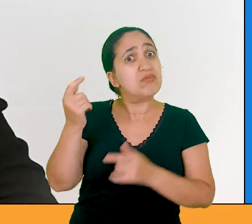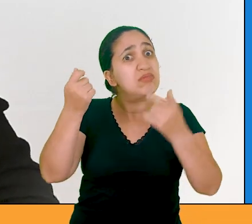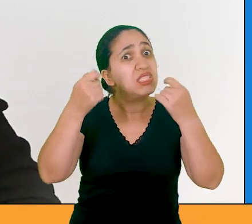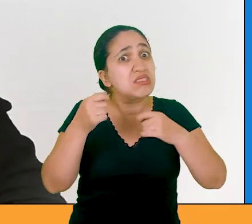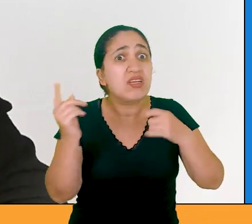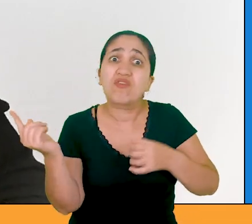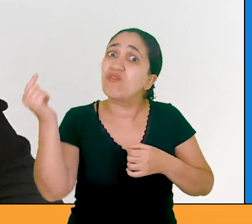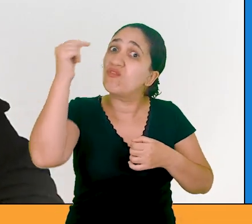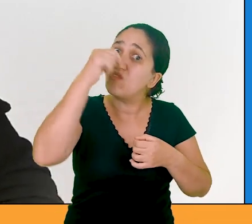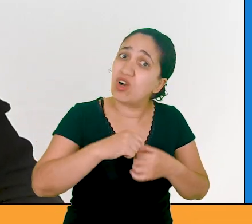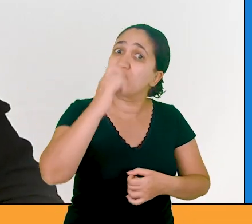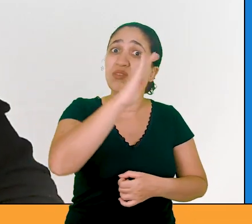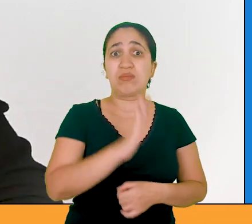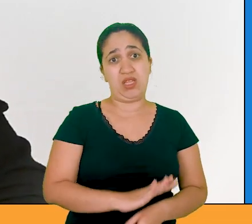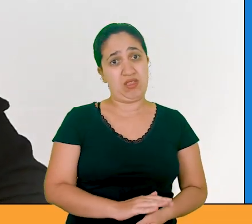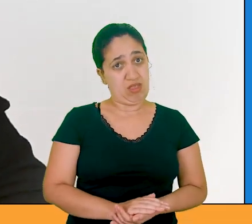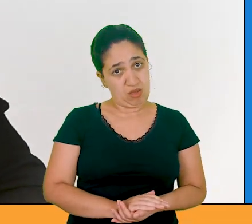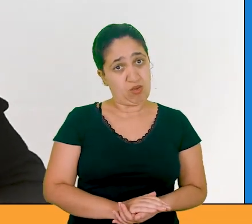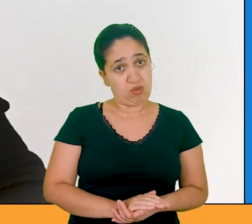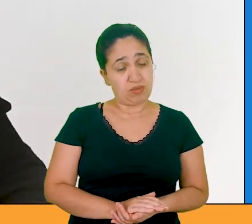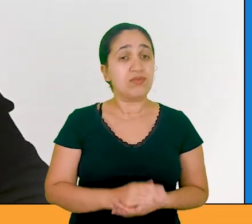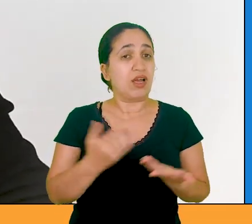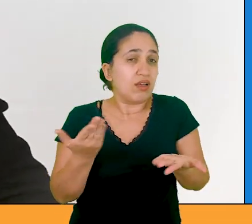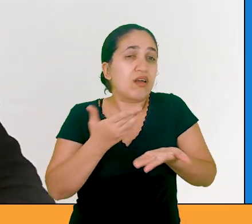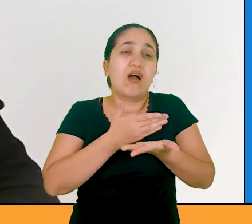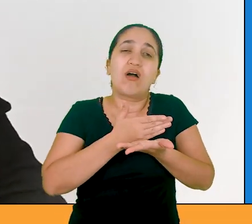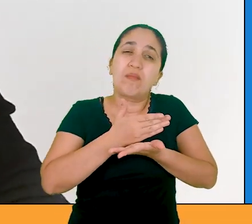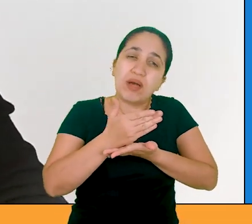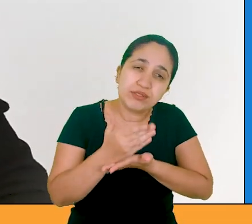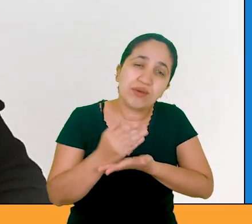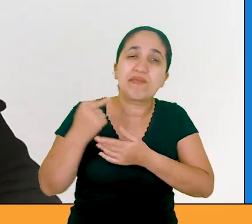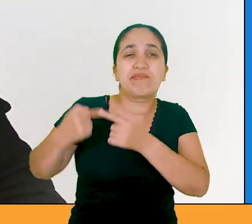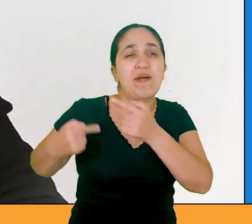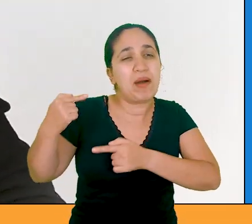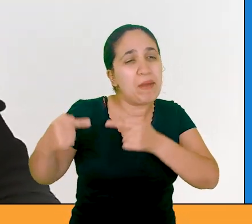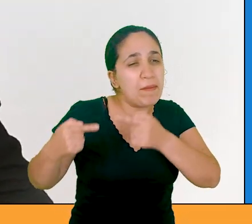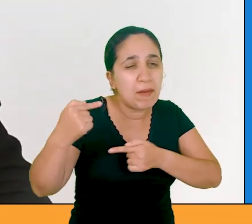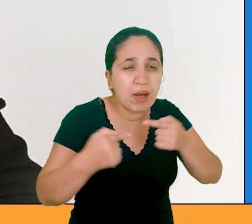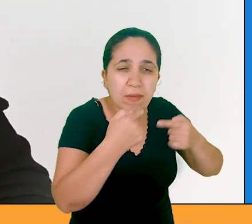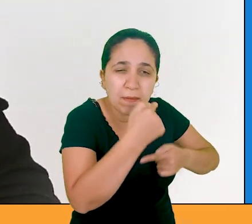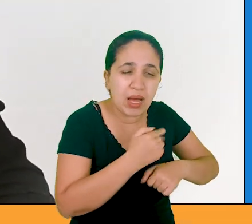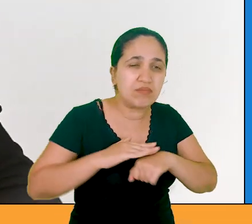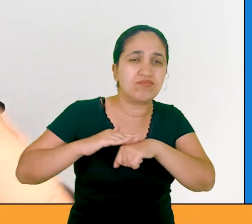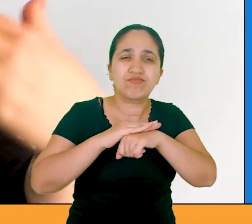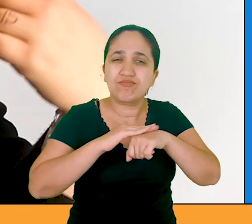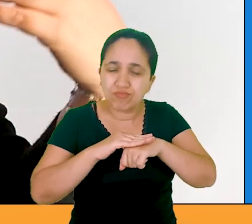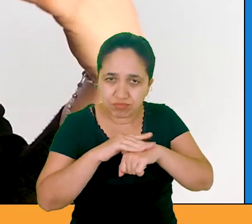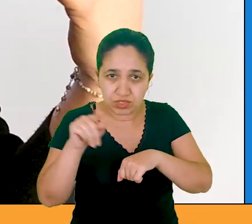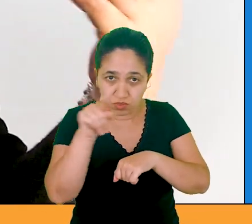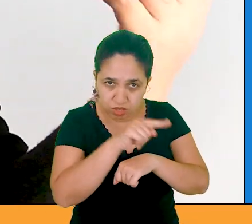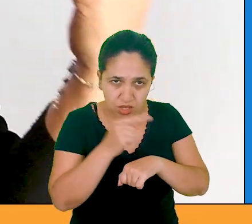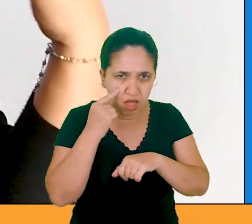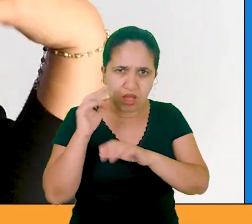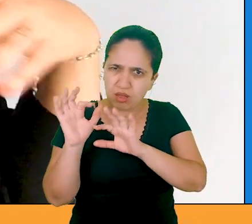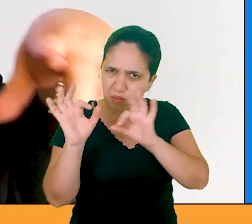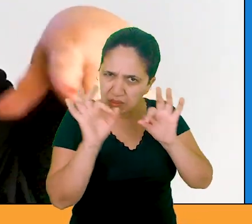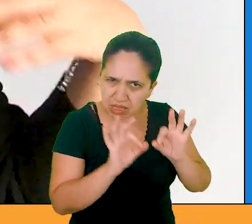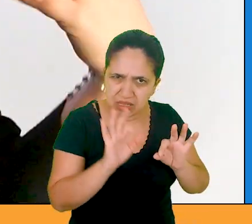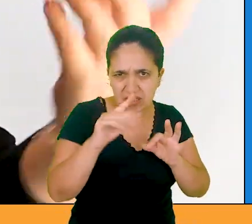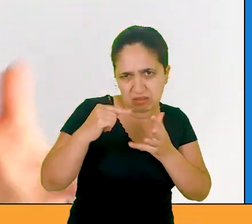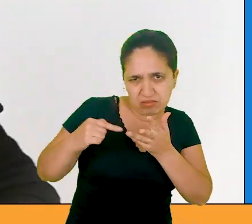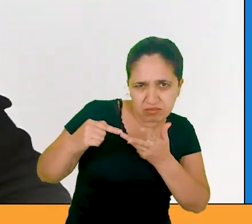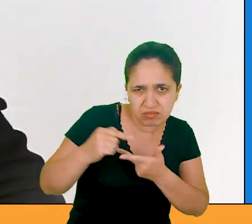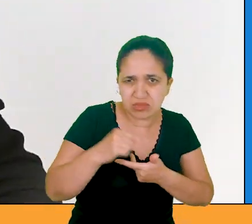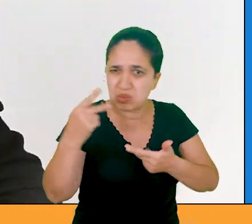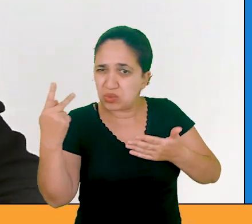que deveria voltar ao Brasil. E aí começou toda uma discussão, uma conversa. Se vocês acompanham tudo